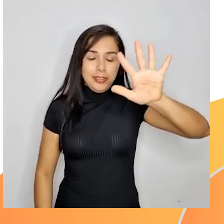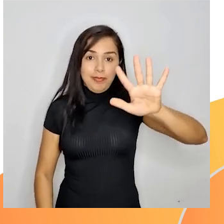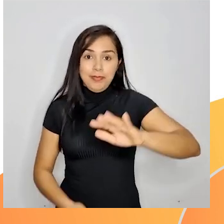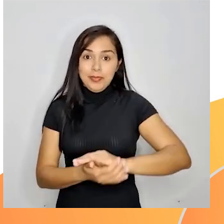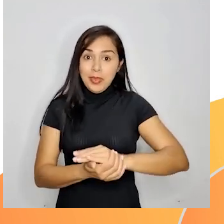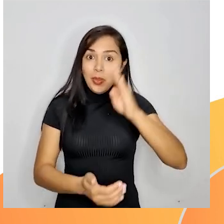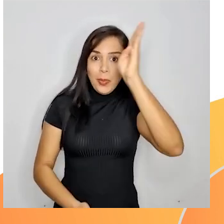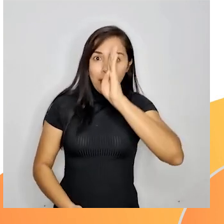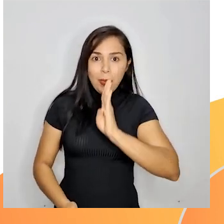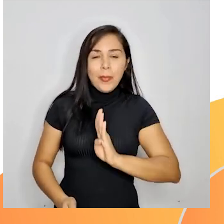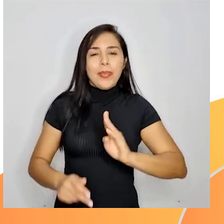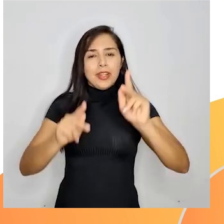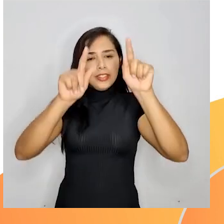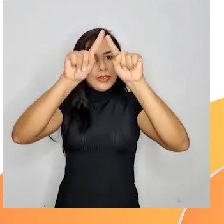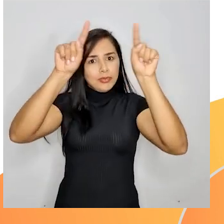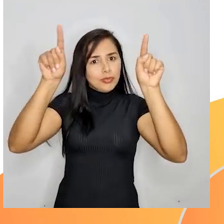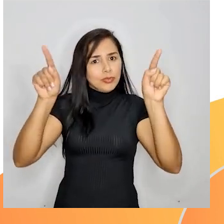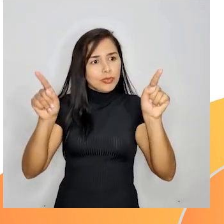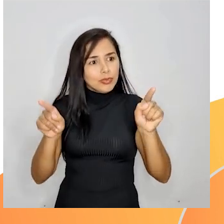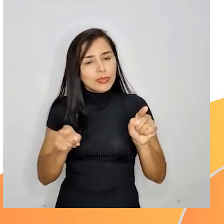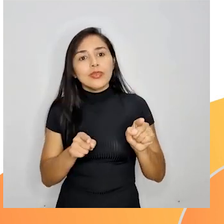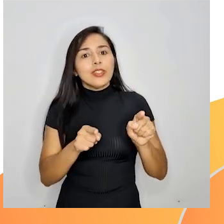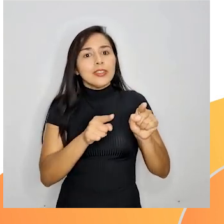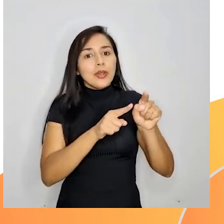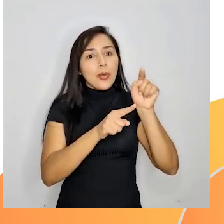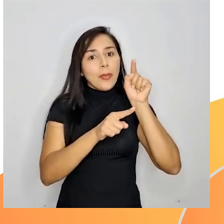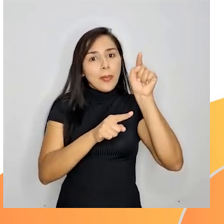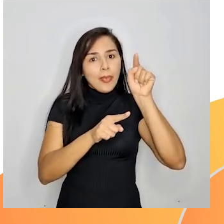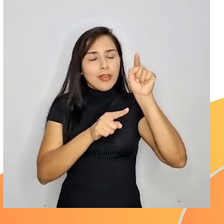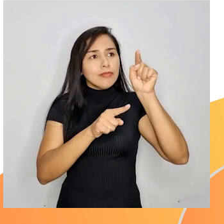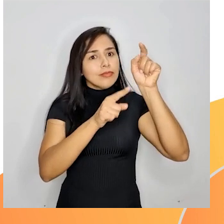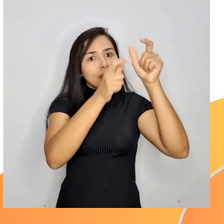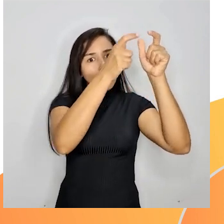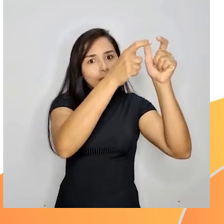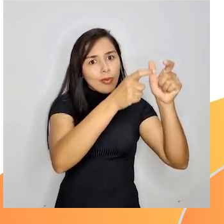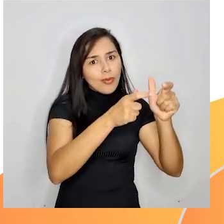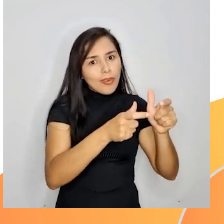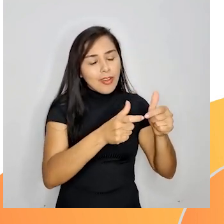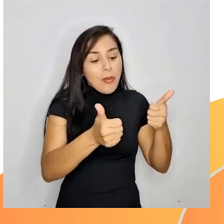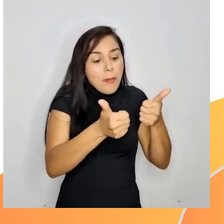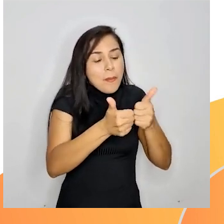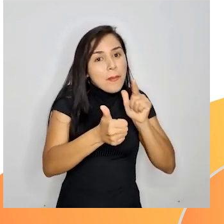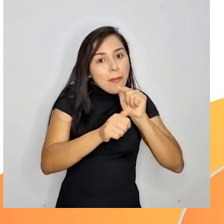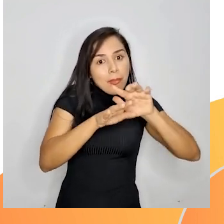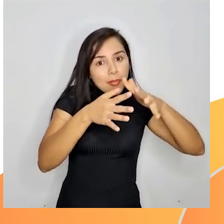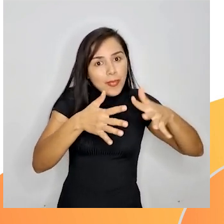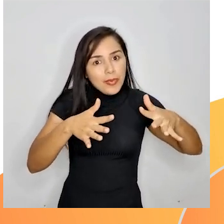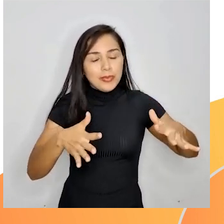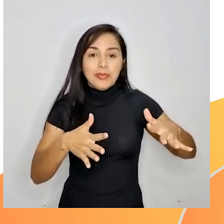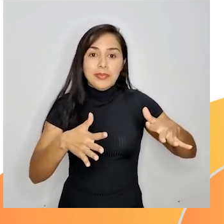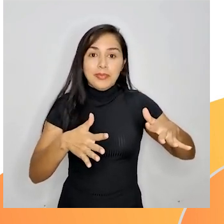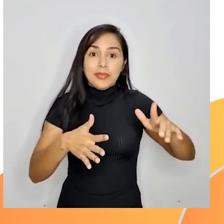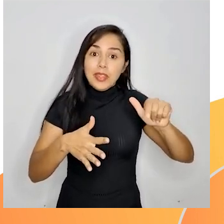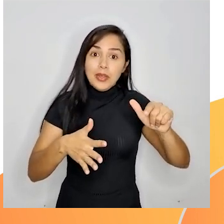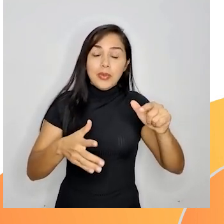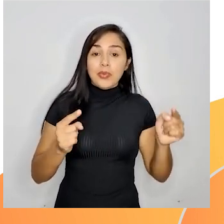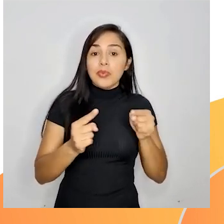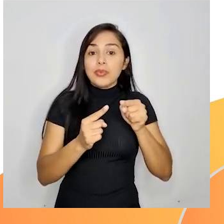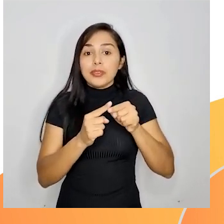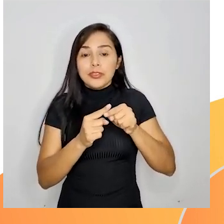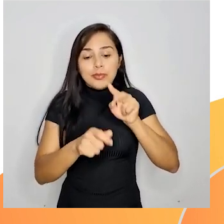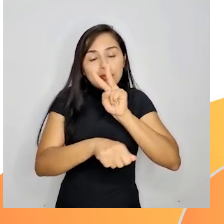outros descobridores achassem o Brasil, né? Então eles criavam várias cidades,